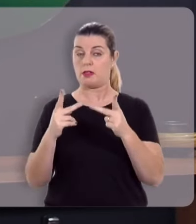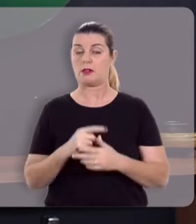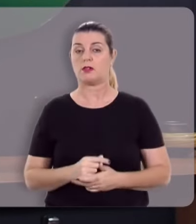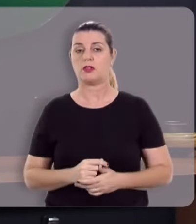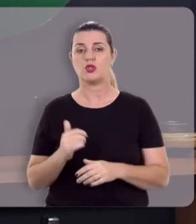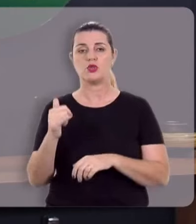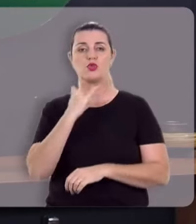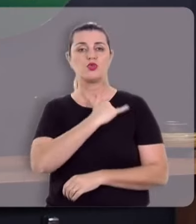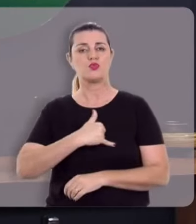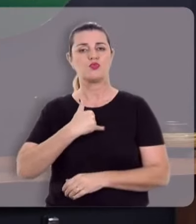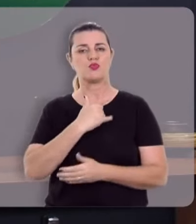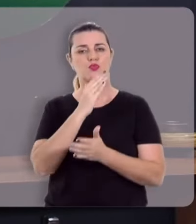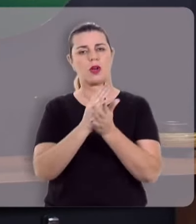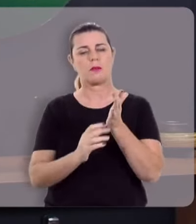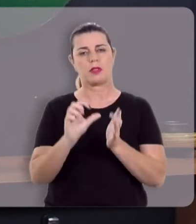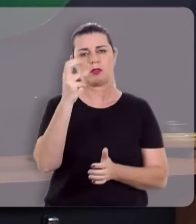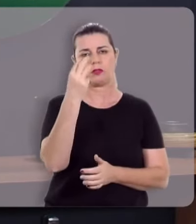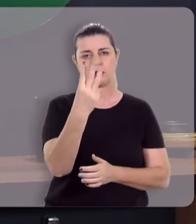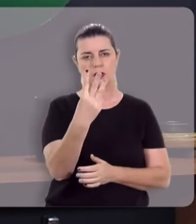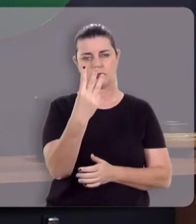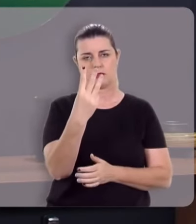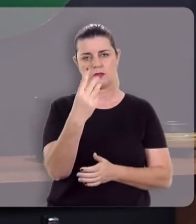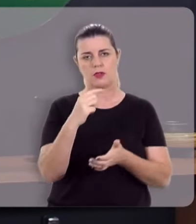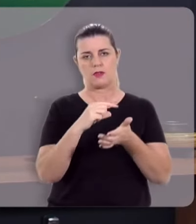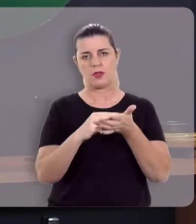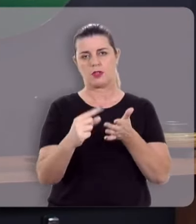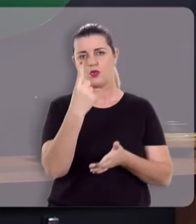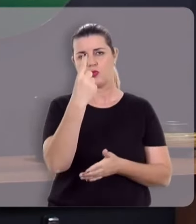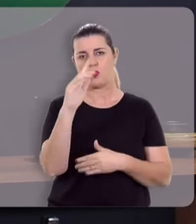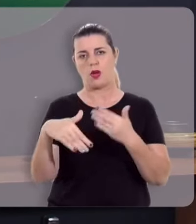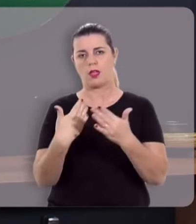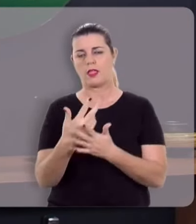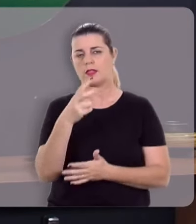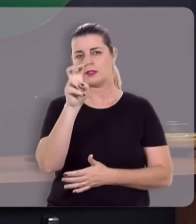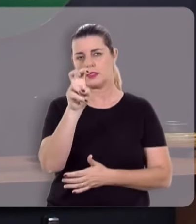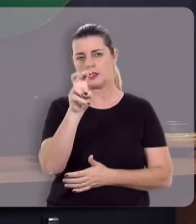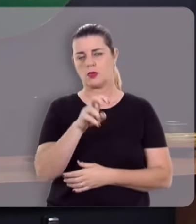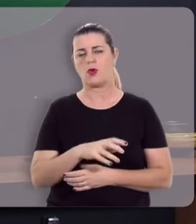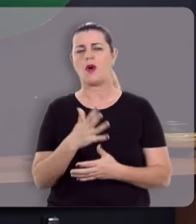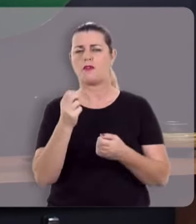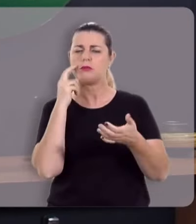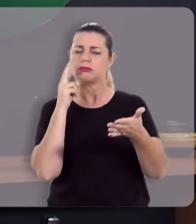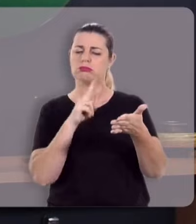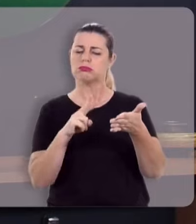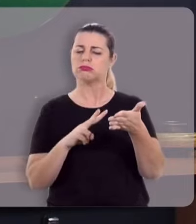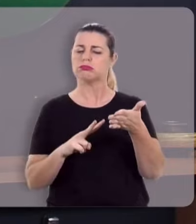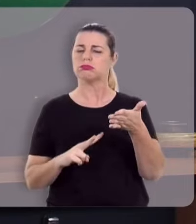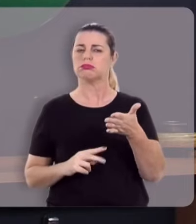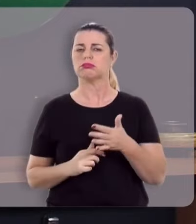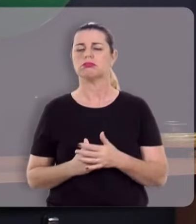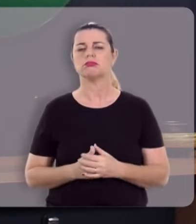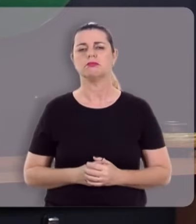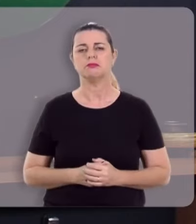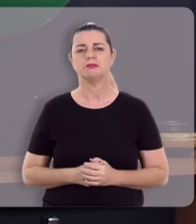em João capítulo 3, versos de 1 a 5. Vamos ouvir